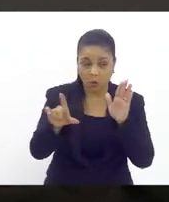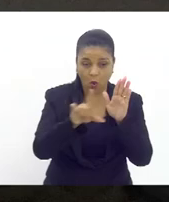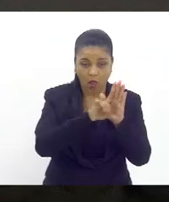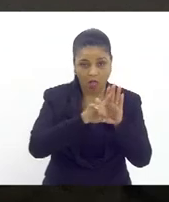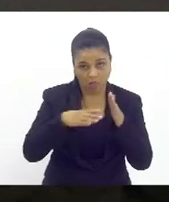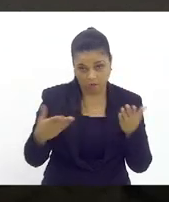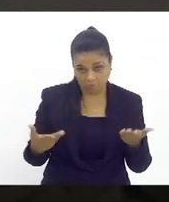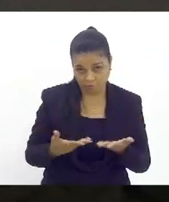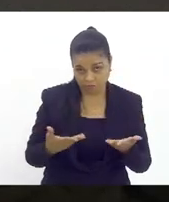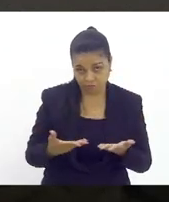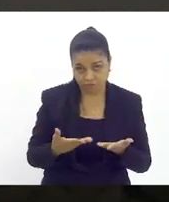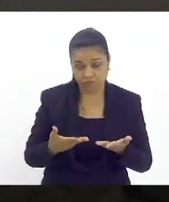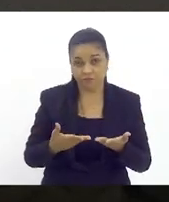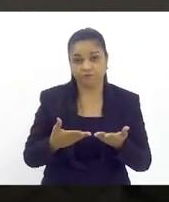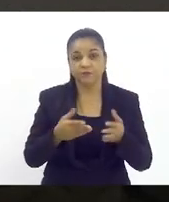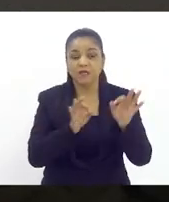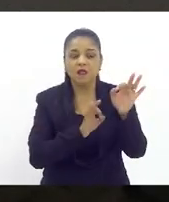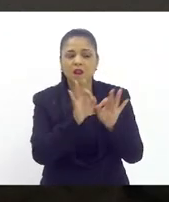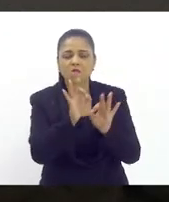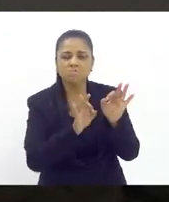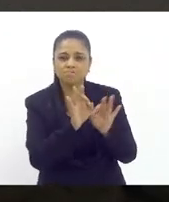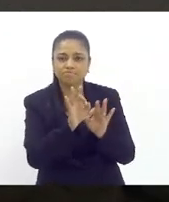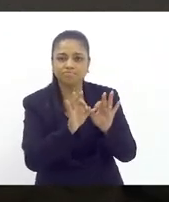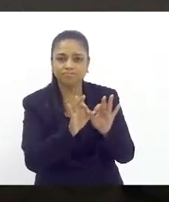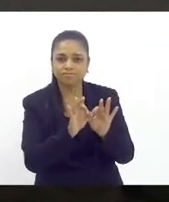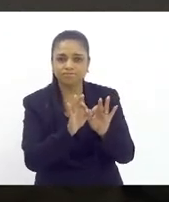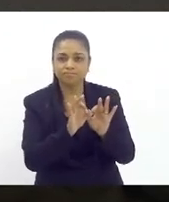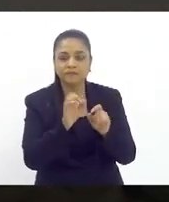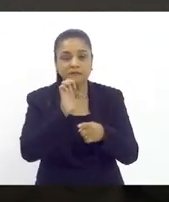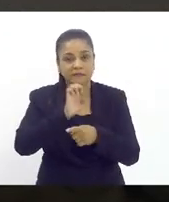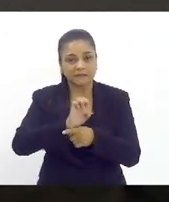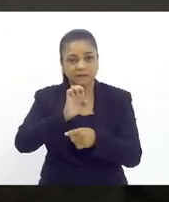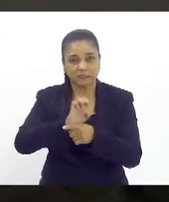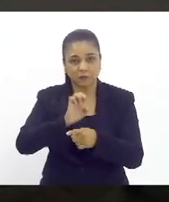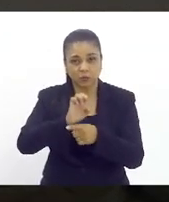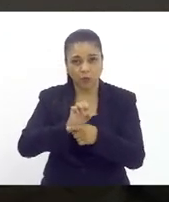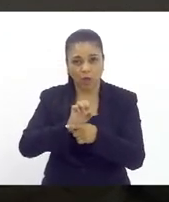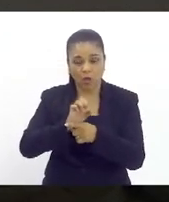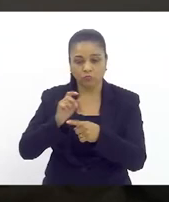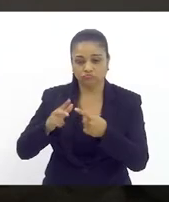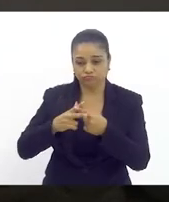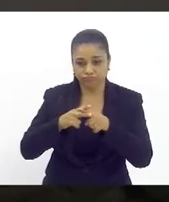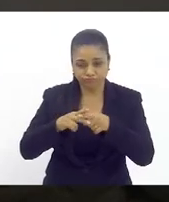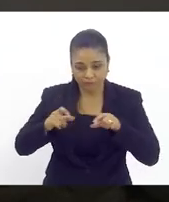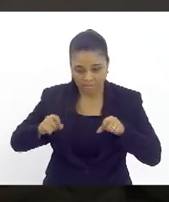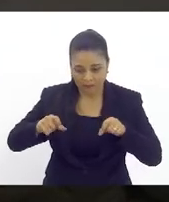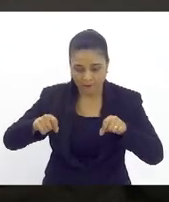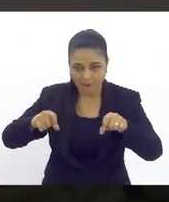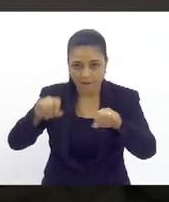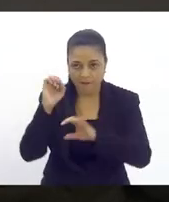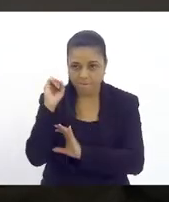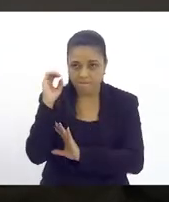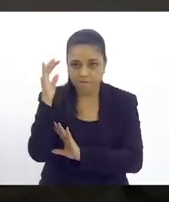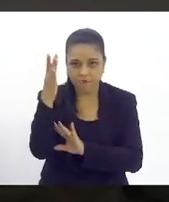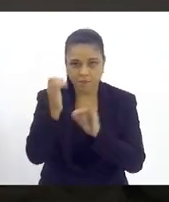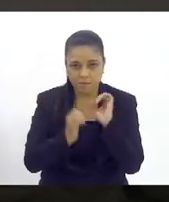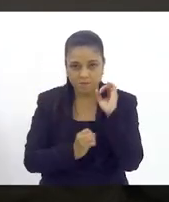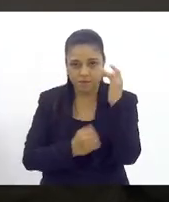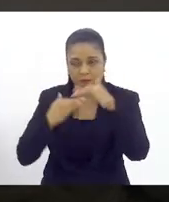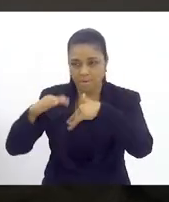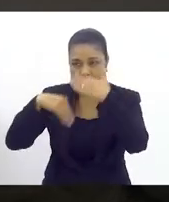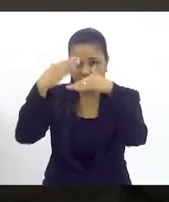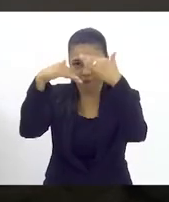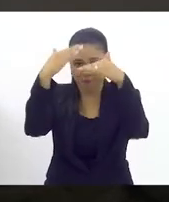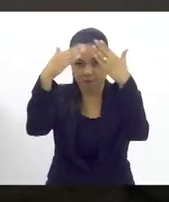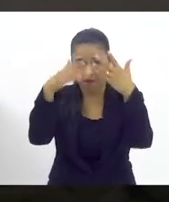né elaborar um plano estadual de restauração e desenvolvimento Florestal bem aí nesse